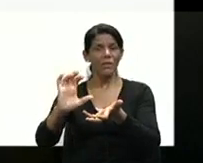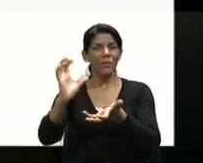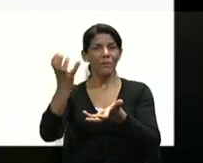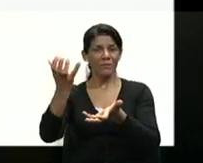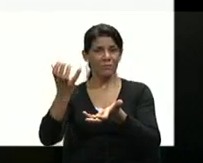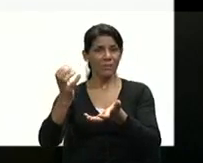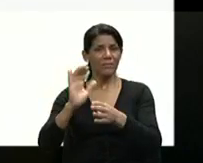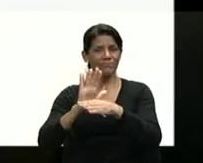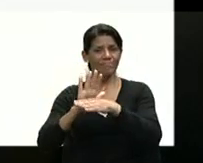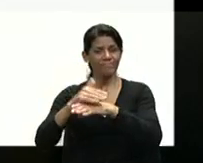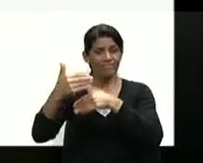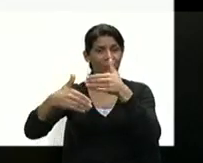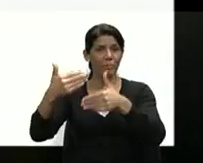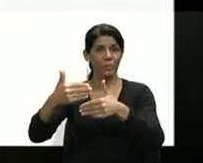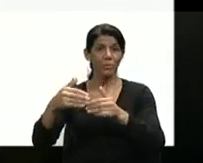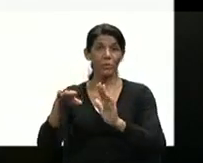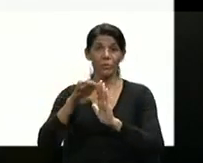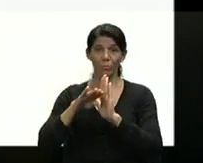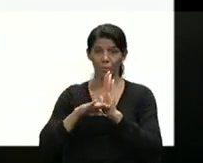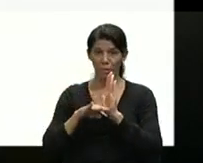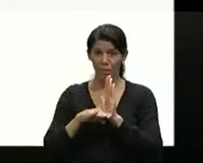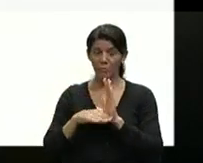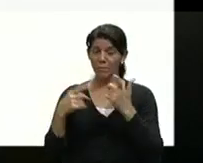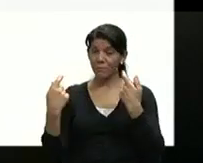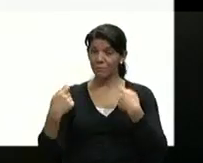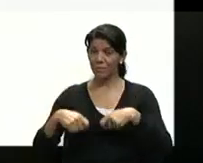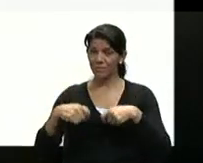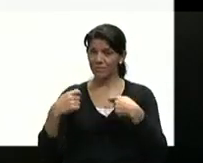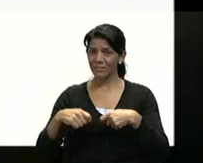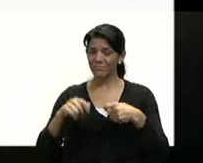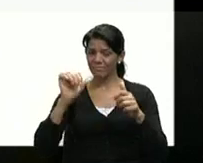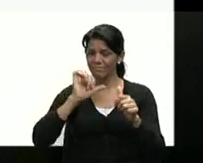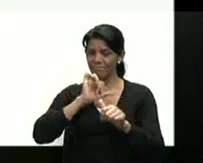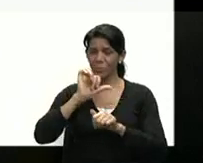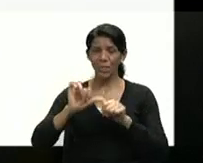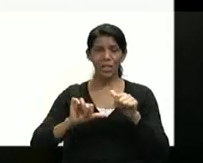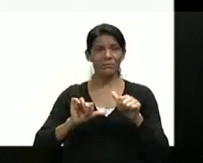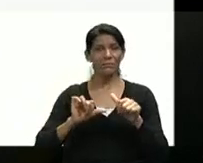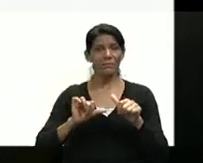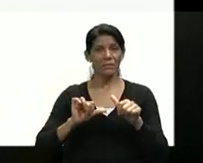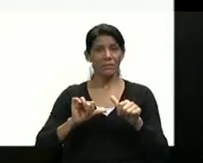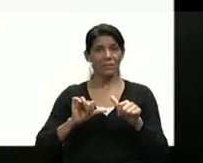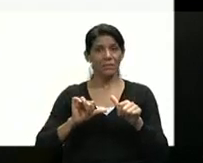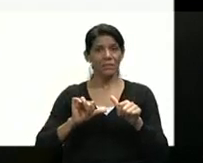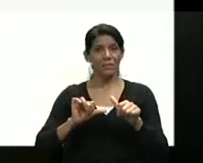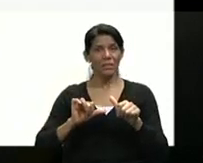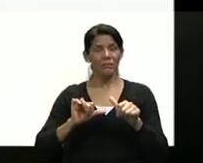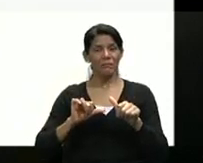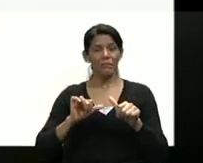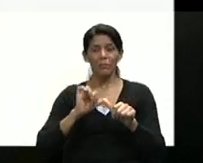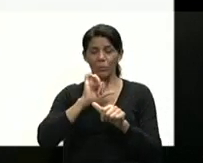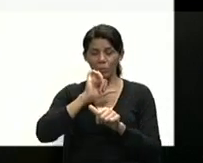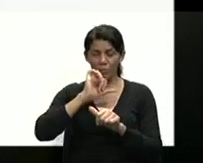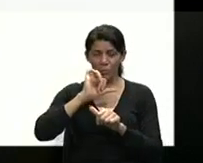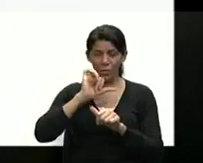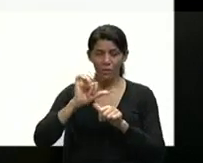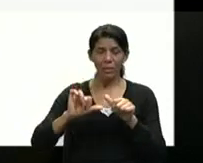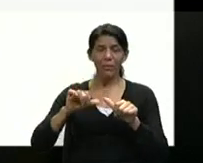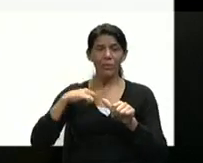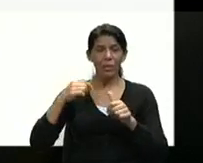ocorrência. Tá? Então, o programa tem que quebrar esse elo aqui, quebrar as condições